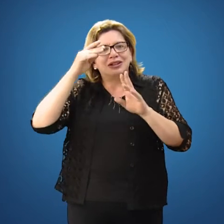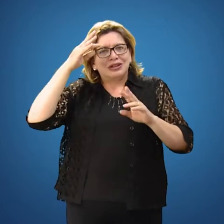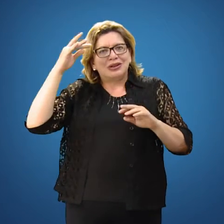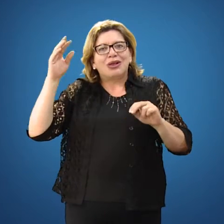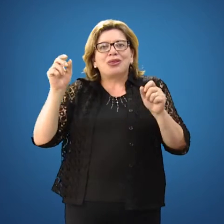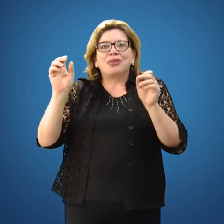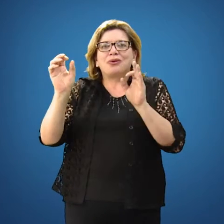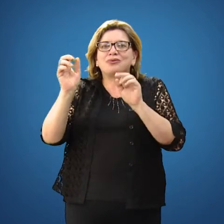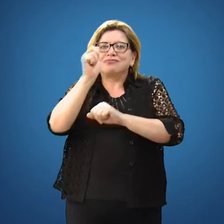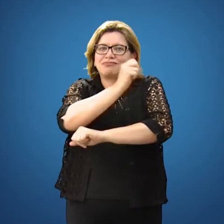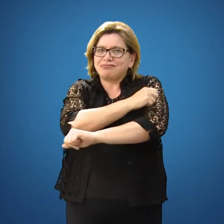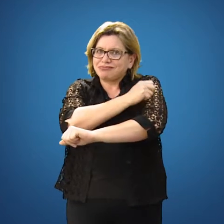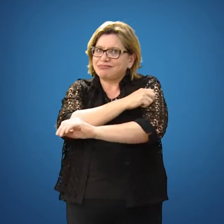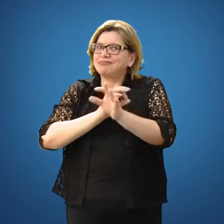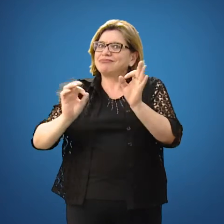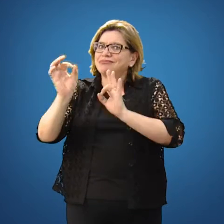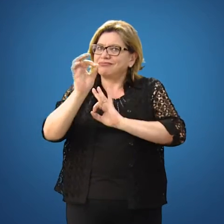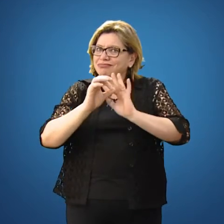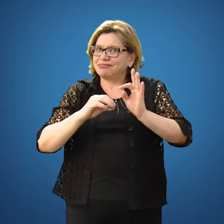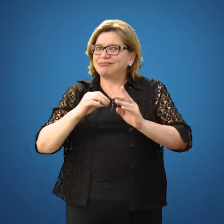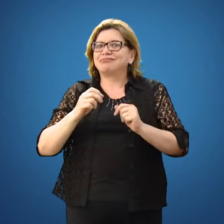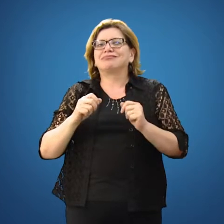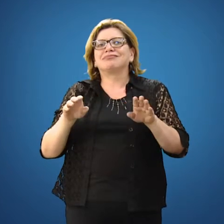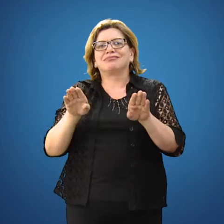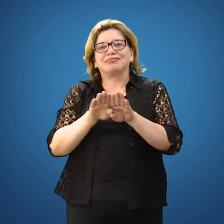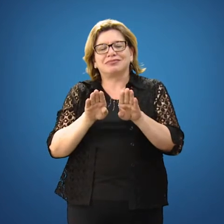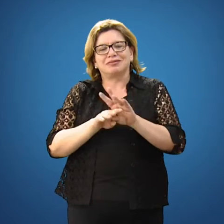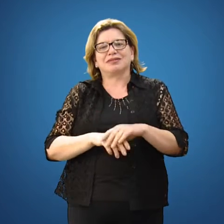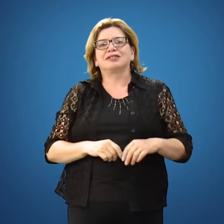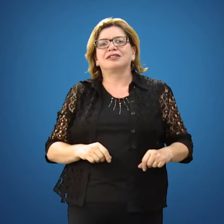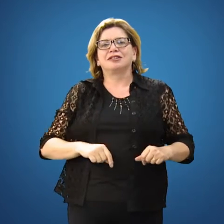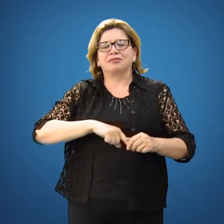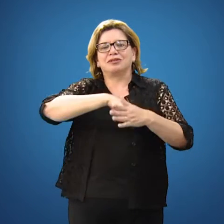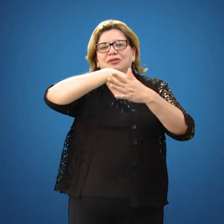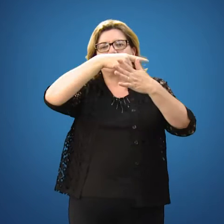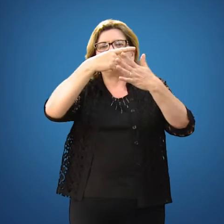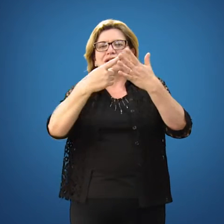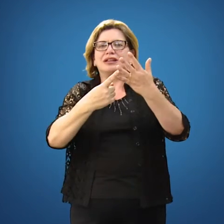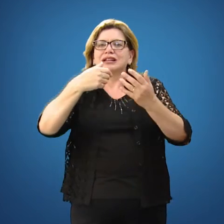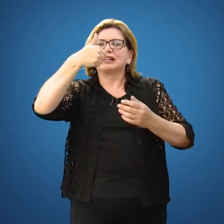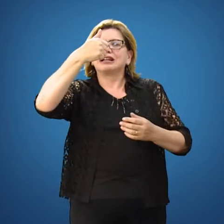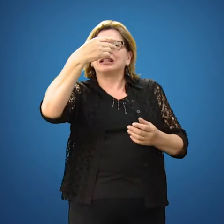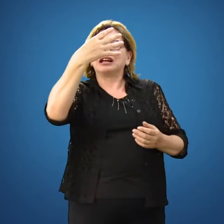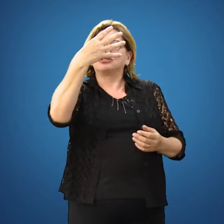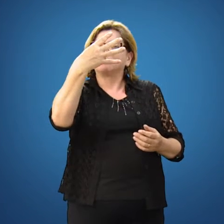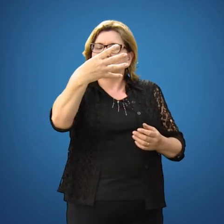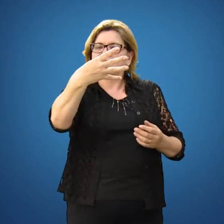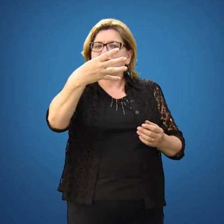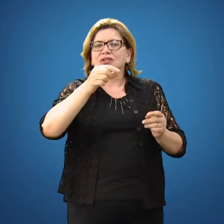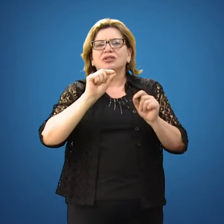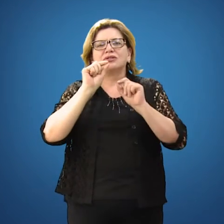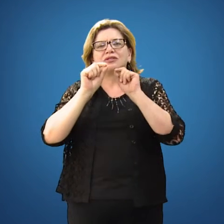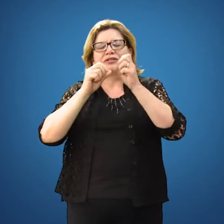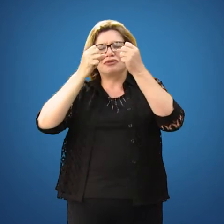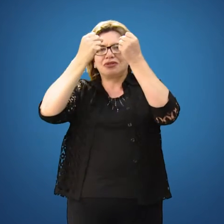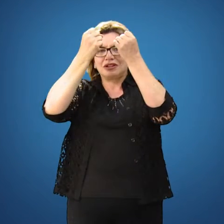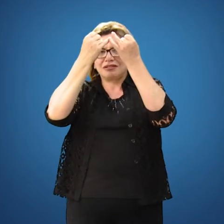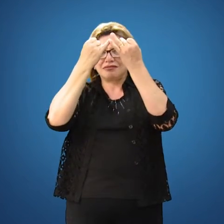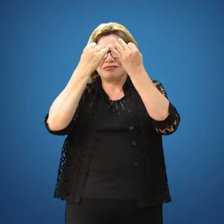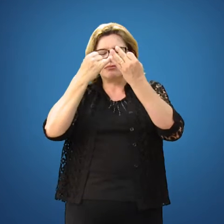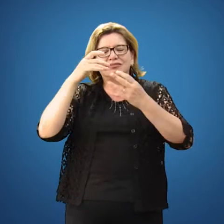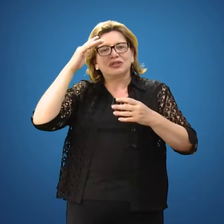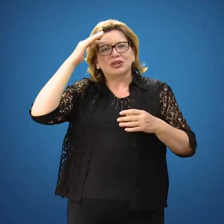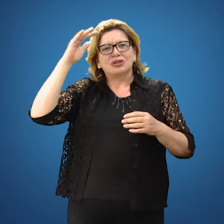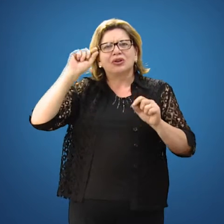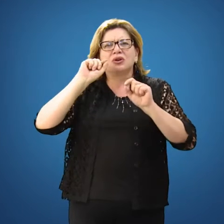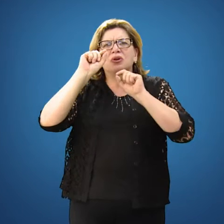nessa perspectiva do tempo. A etapa 14, então, é a narrativa do sonho e dos processos que levam à sua